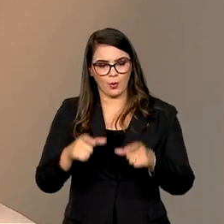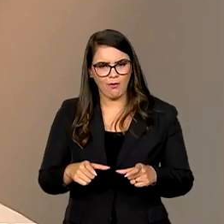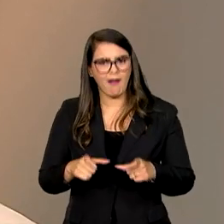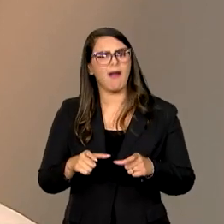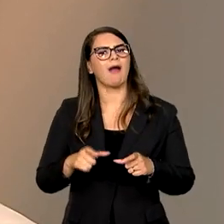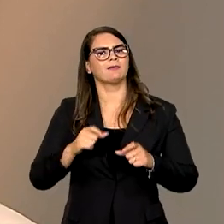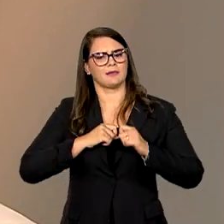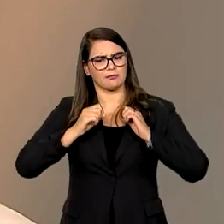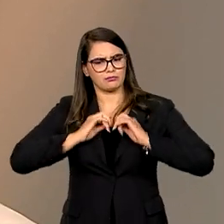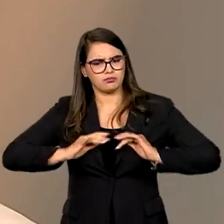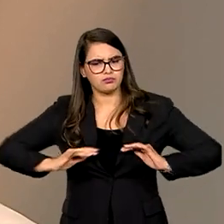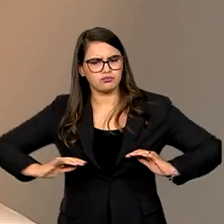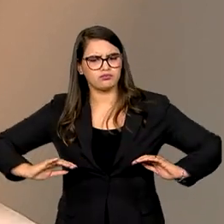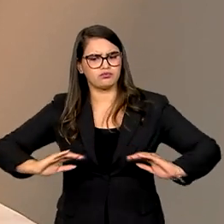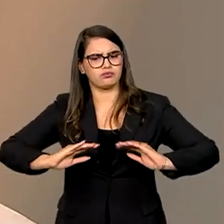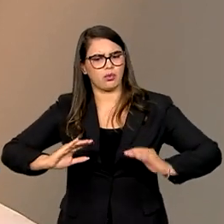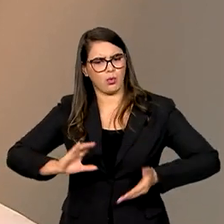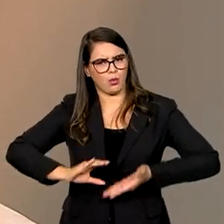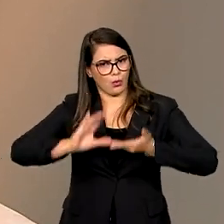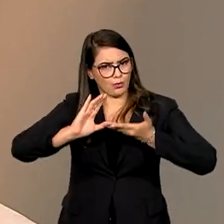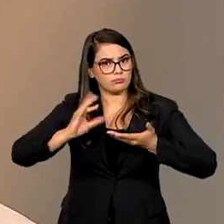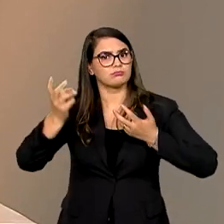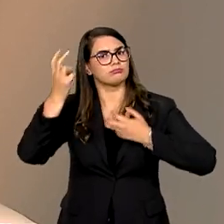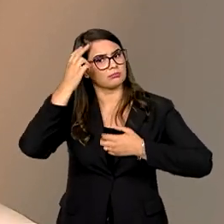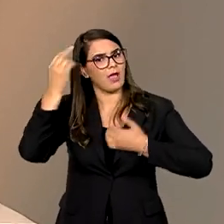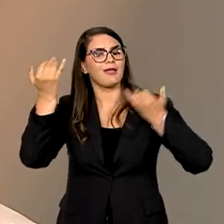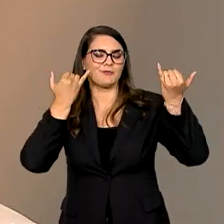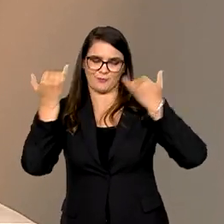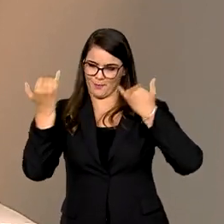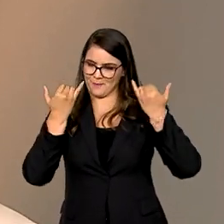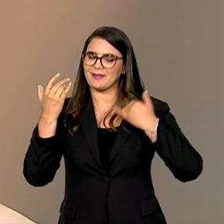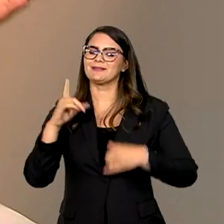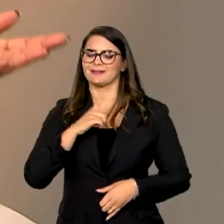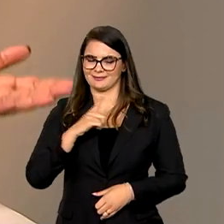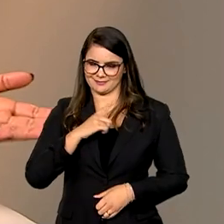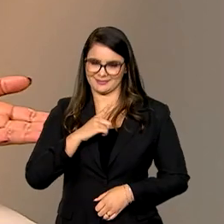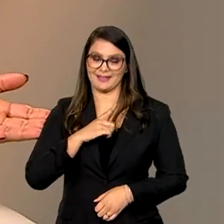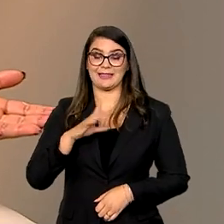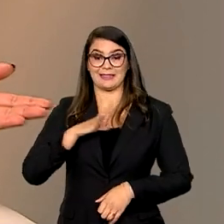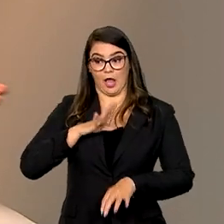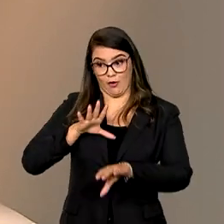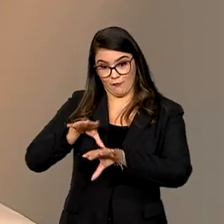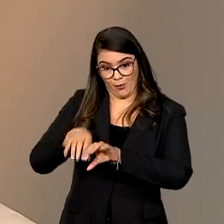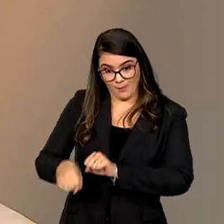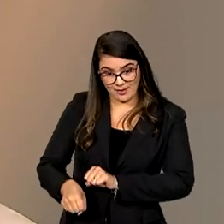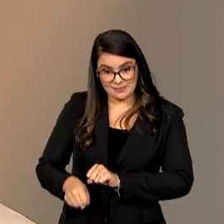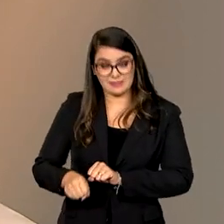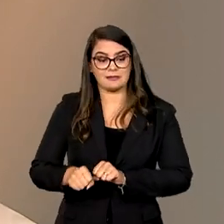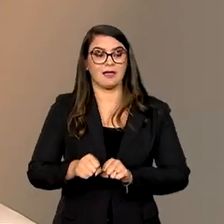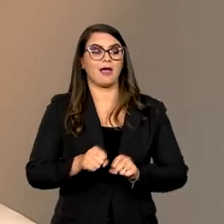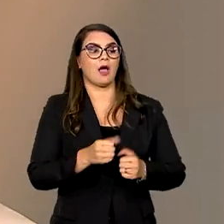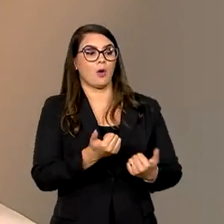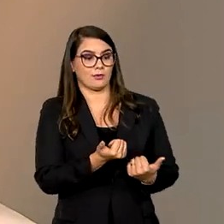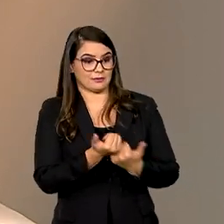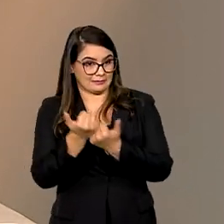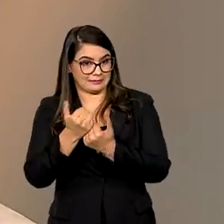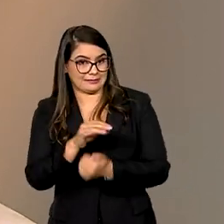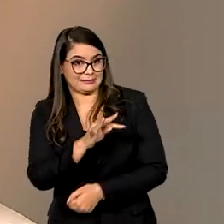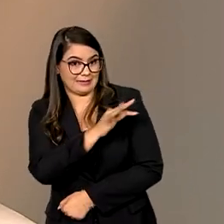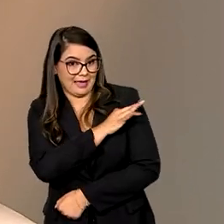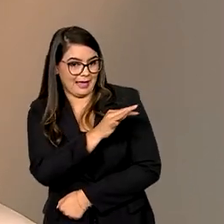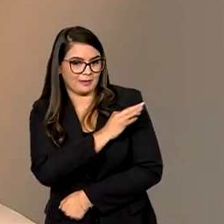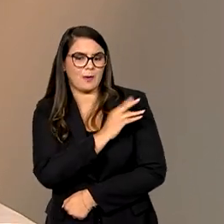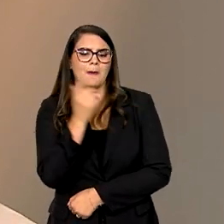está coberto pelo Comitê de Cultura, você vai ter essa informação, você vai ter a formação também e assistência técnica para que